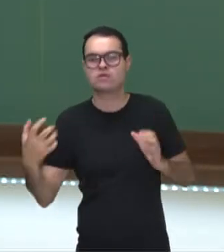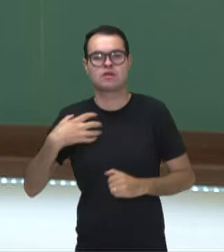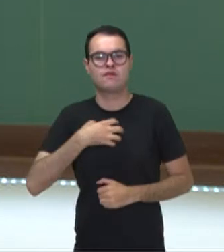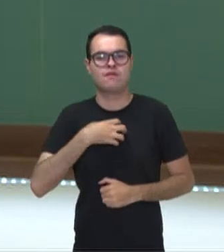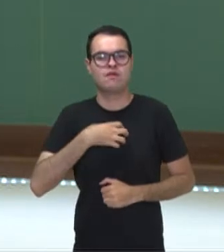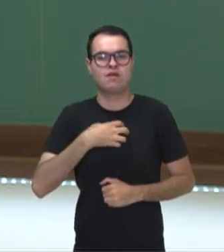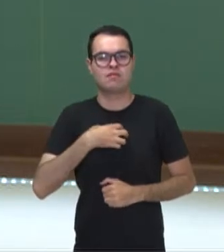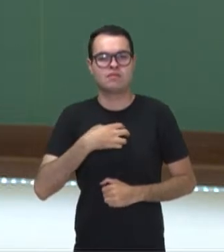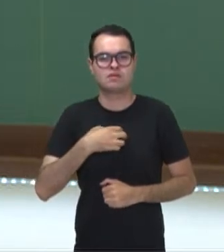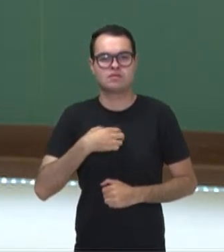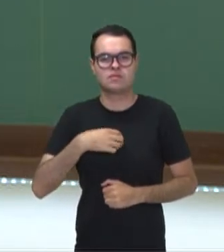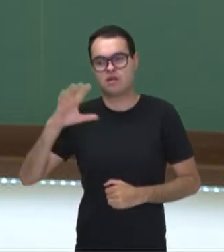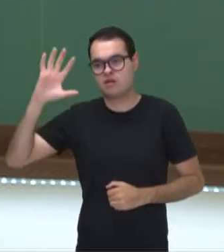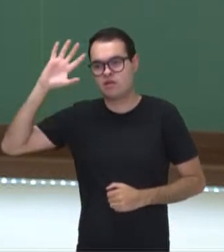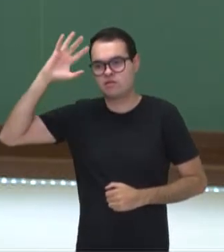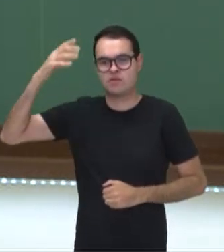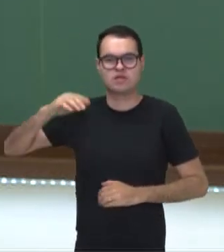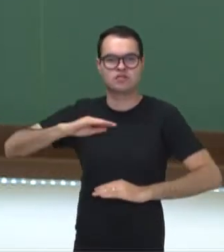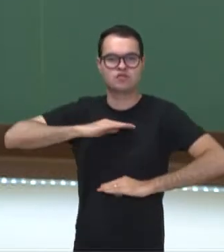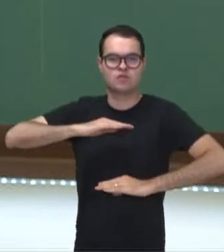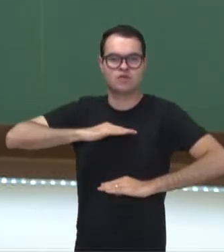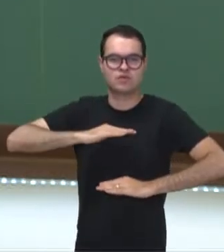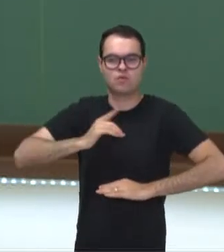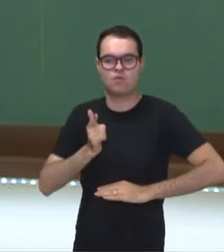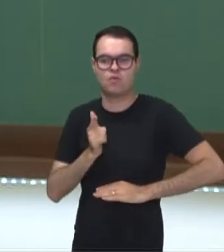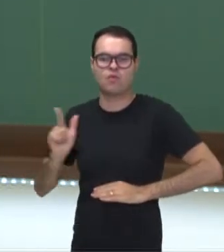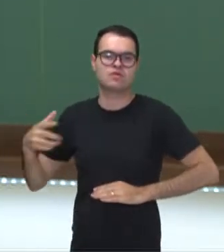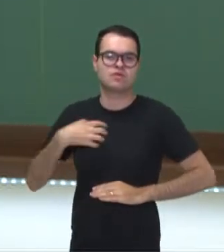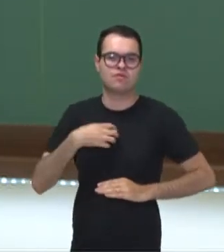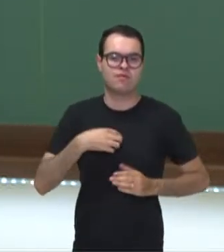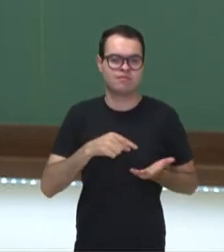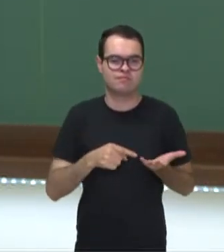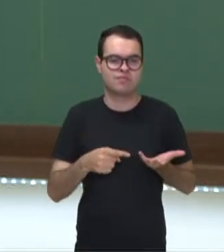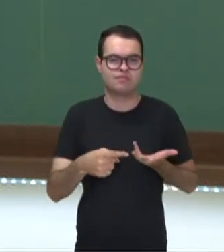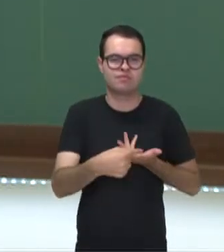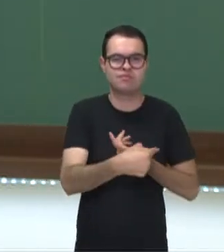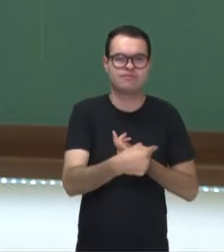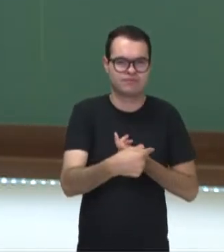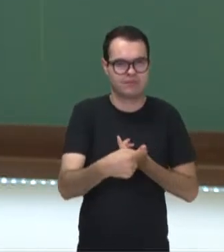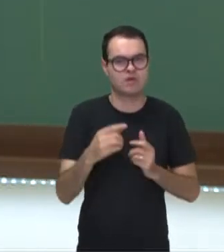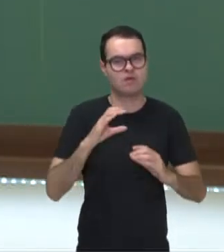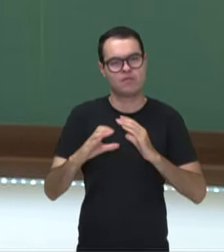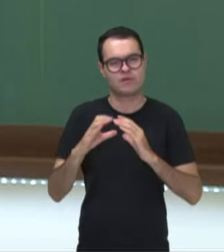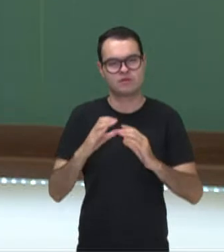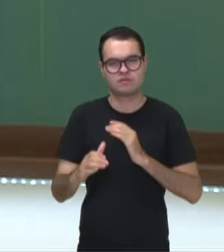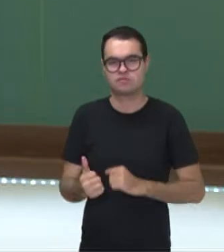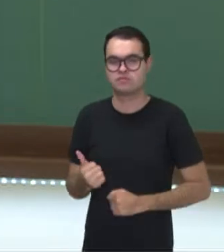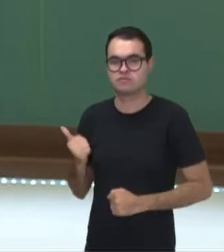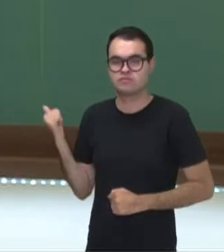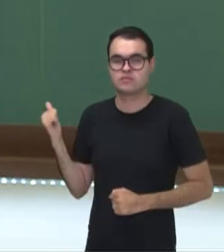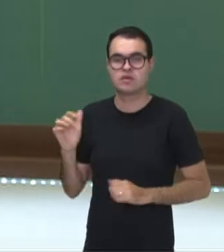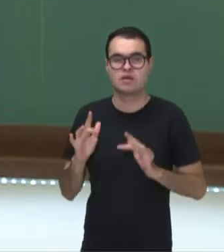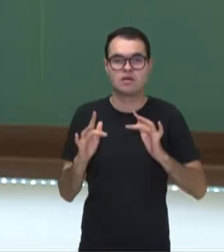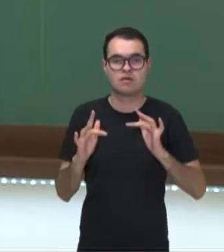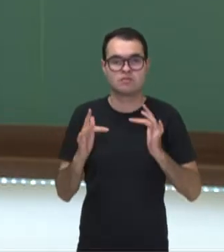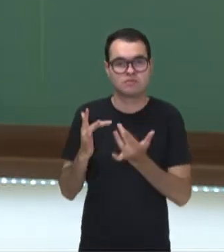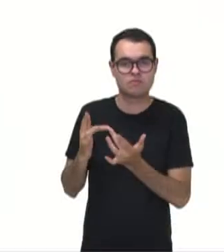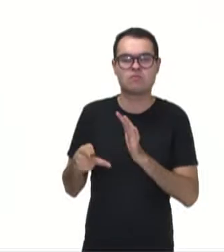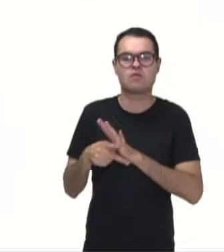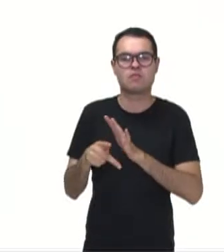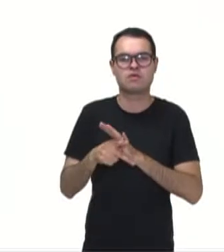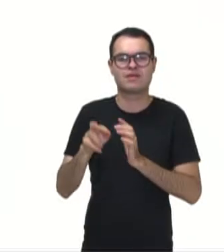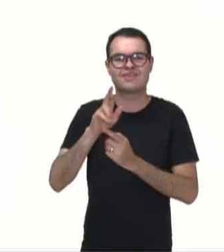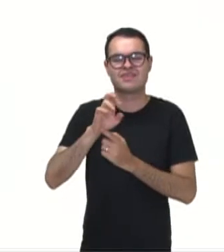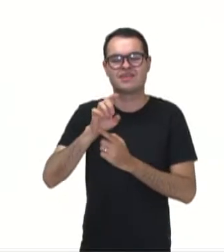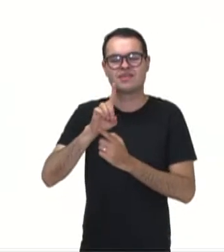outras soluções, outras situações, outros meios de comunicação, né? Que são as redes sociais. As